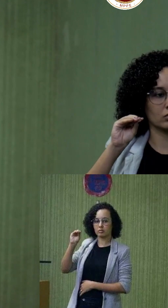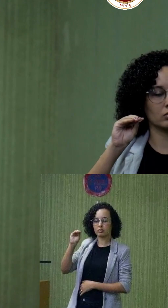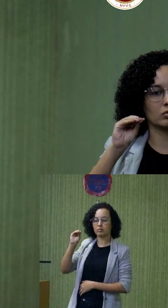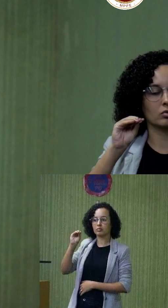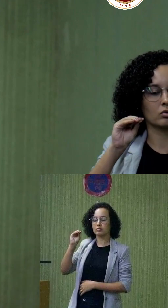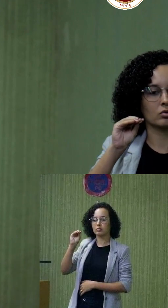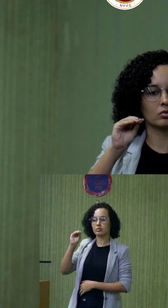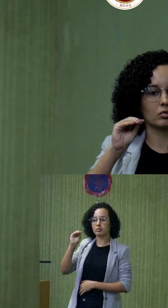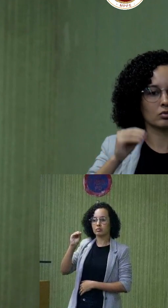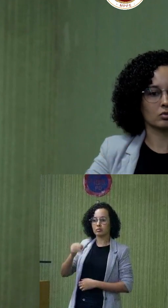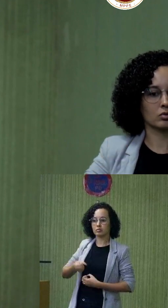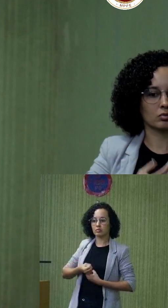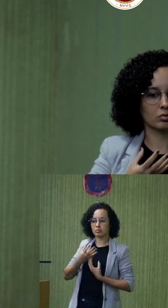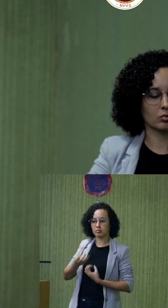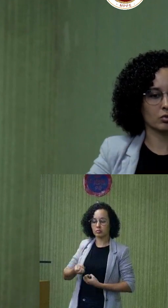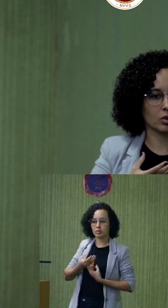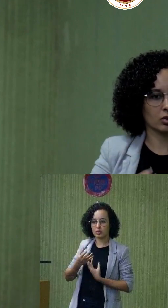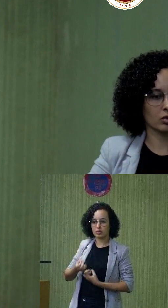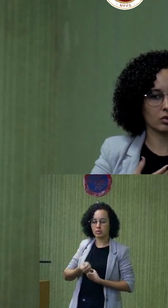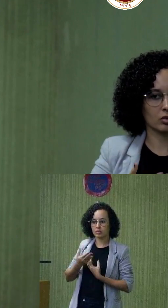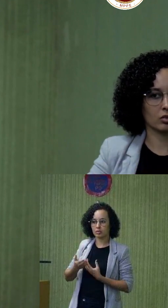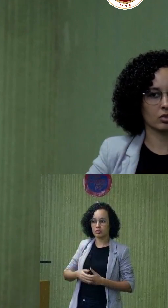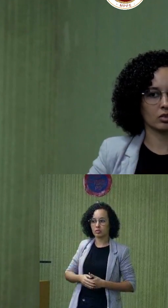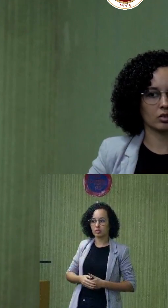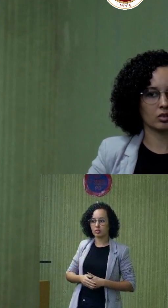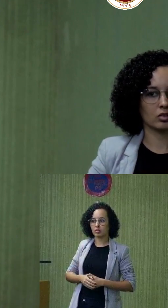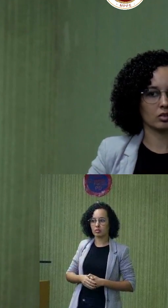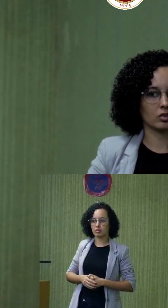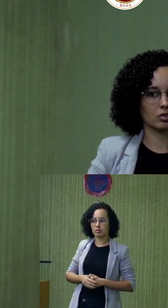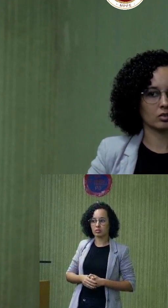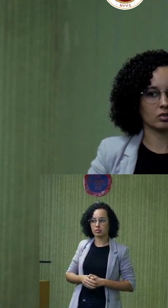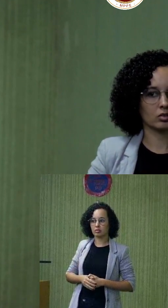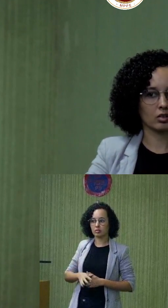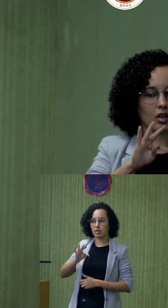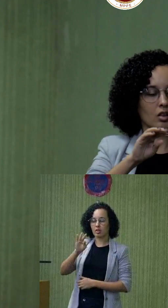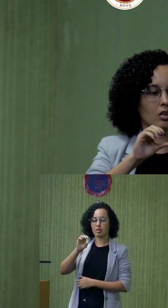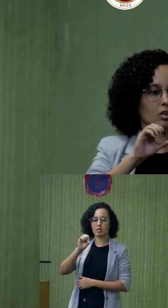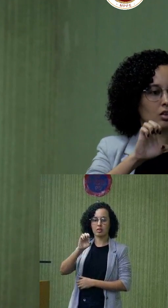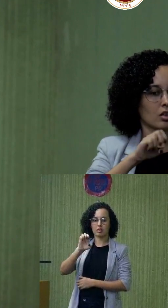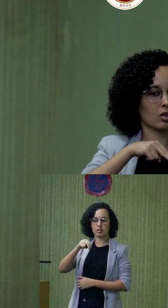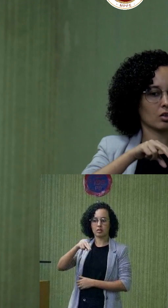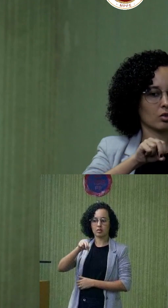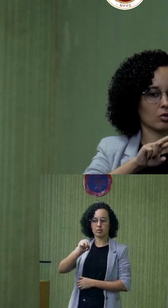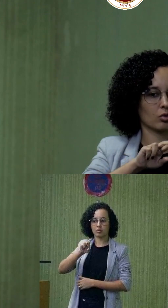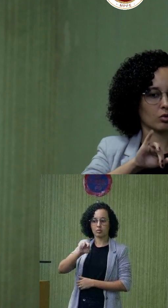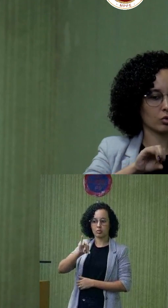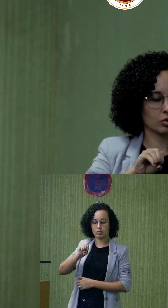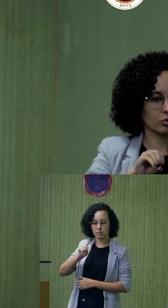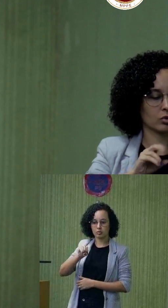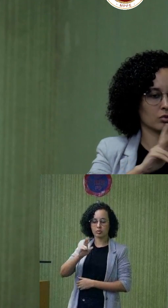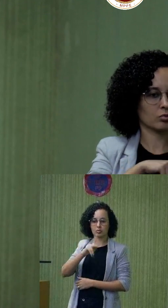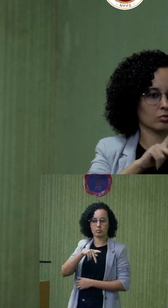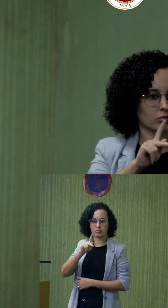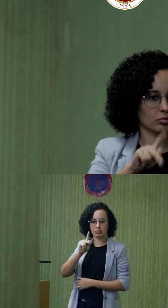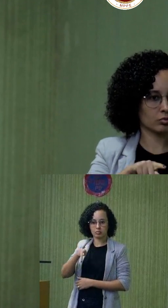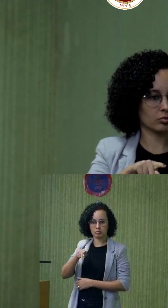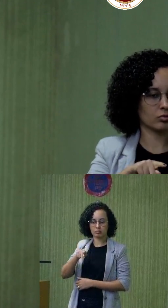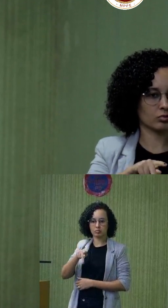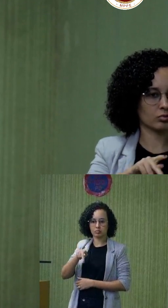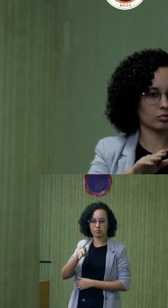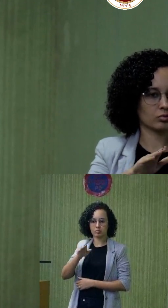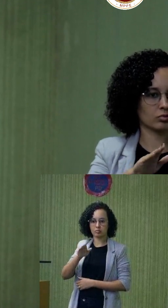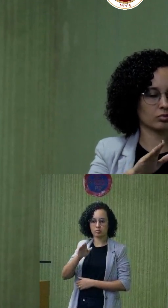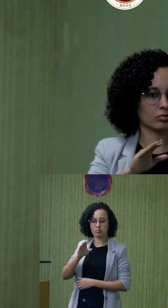o poema eh do Tenório que é um professor e é da academia min amazonense de